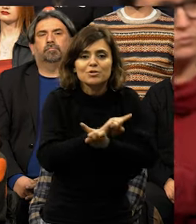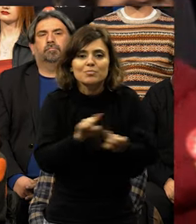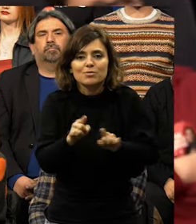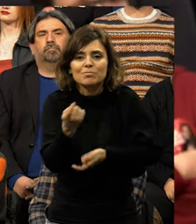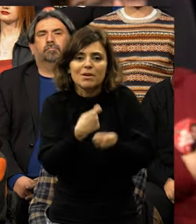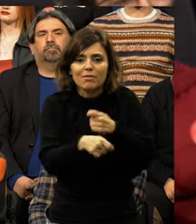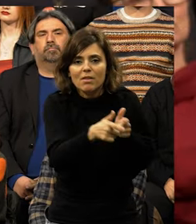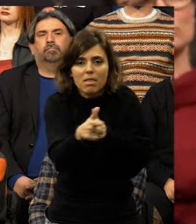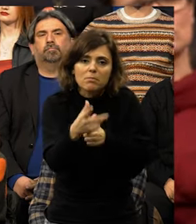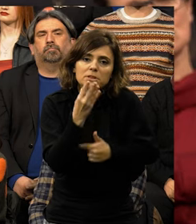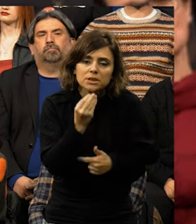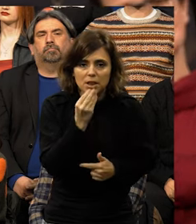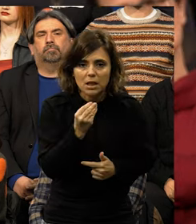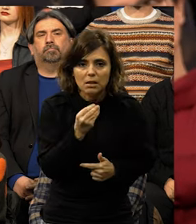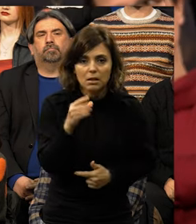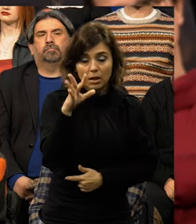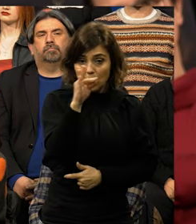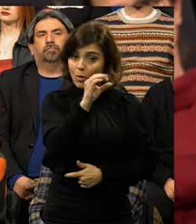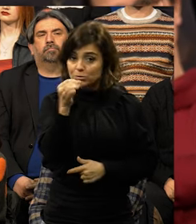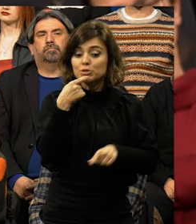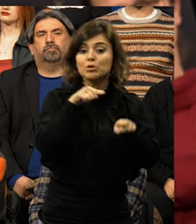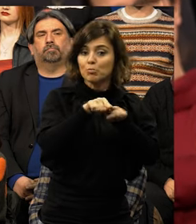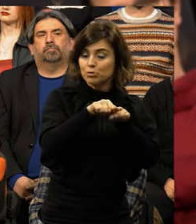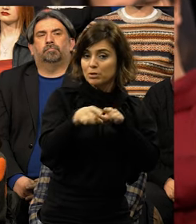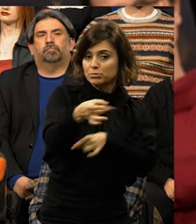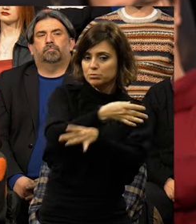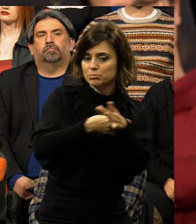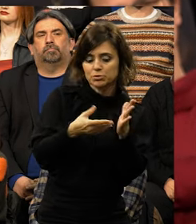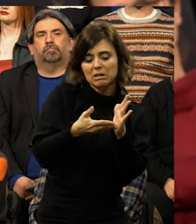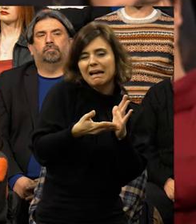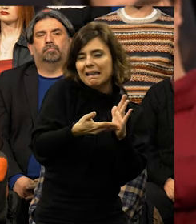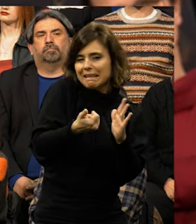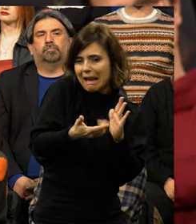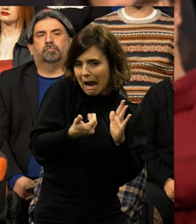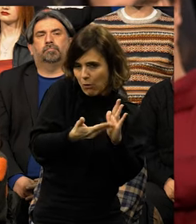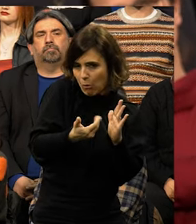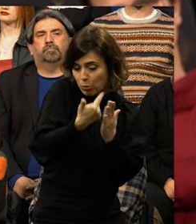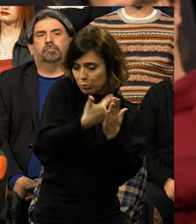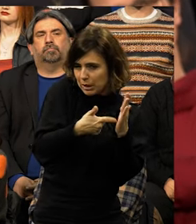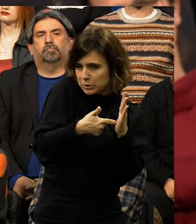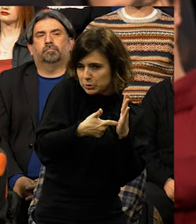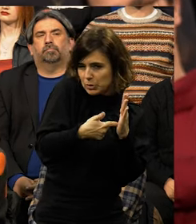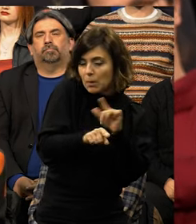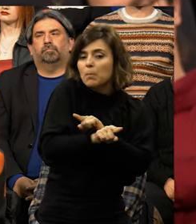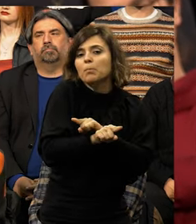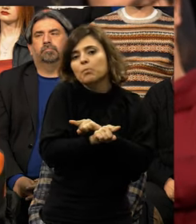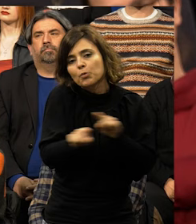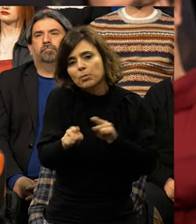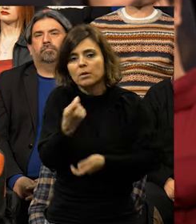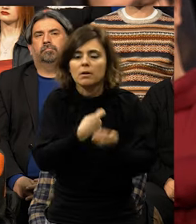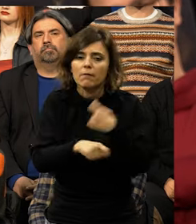houve 400 deputados que retiraram do texto O embargo à venda de armas